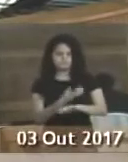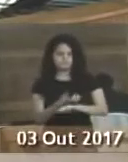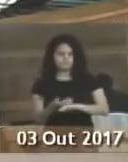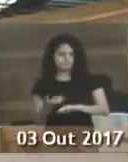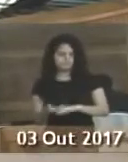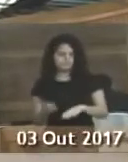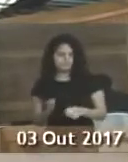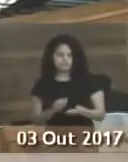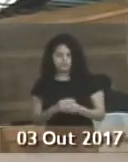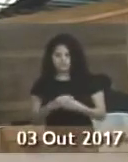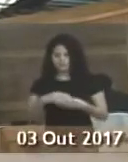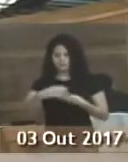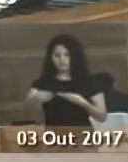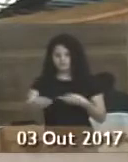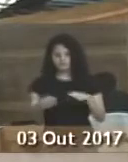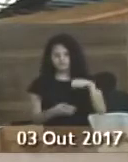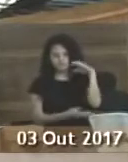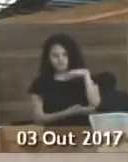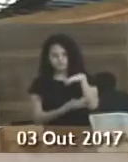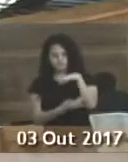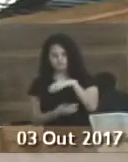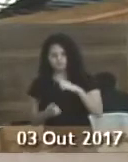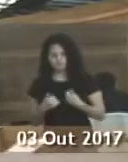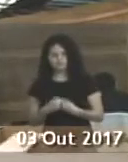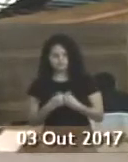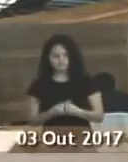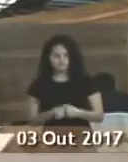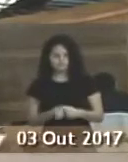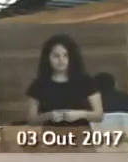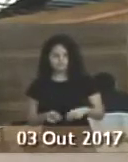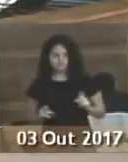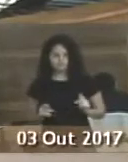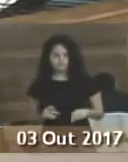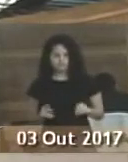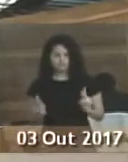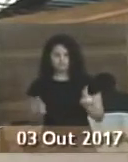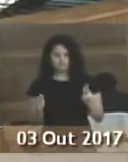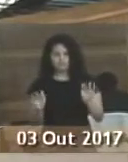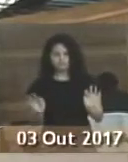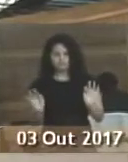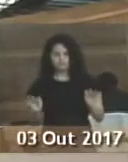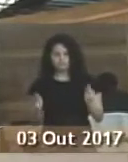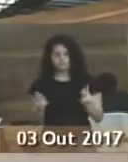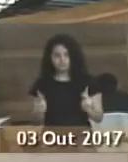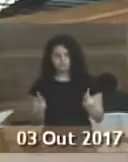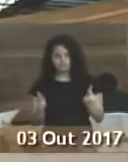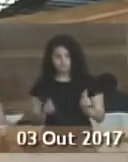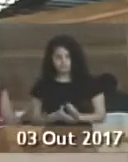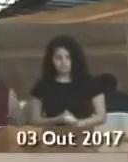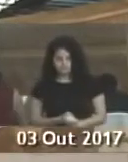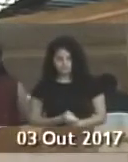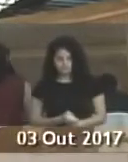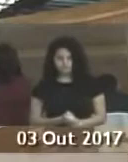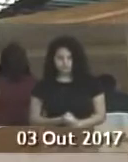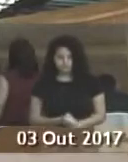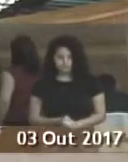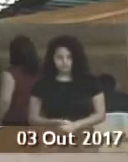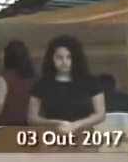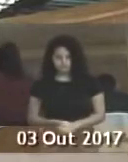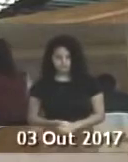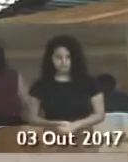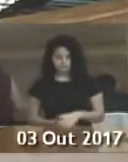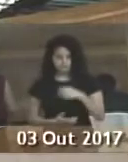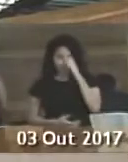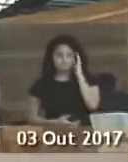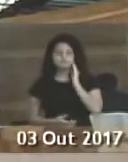Flores, atrás da Igreja Nossa Senhora do Rosário, no bairro Vila Histórica de Mambucaba. Ofício número 1462/17, da Secretaria de Saúde, em resposta